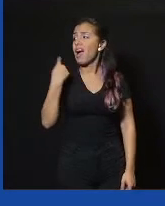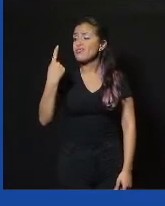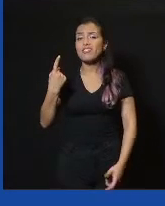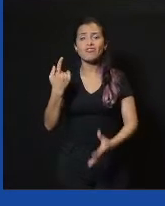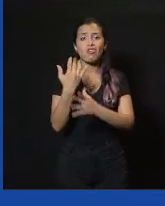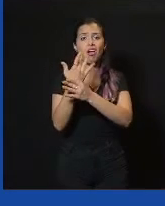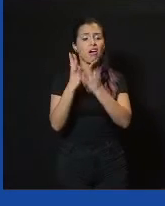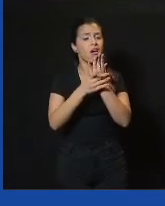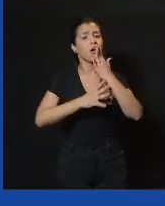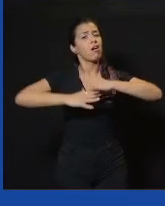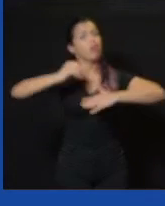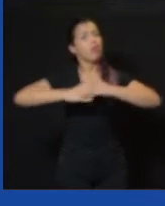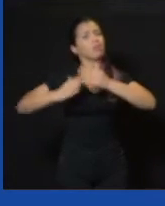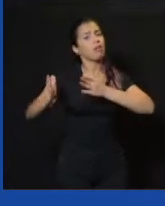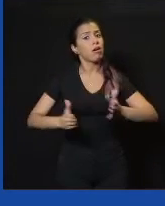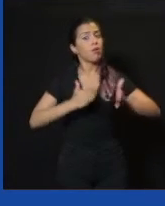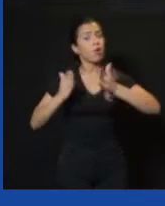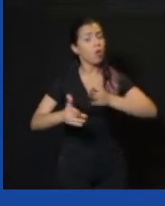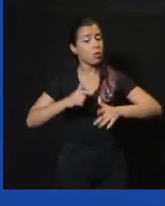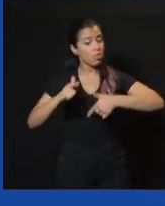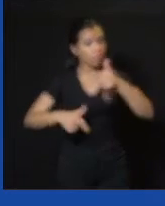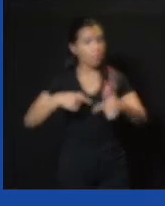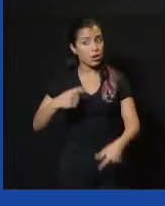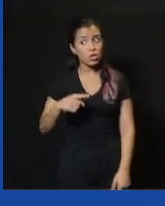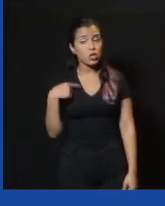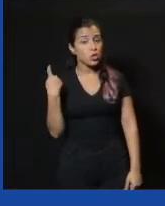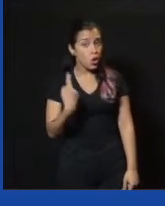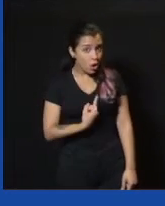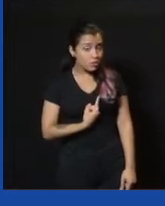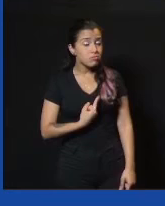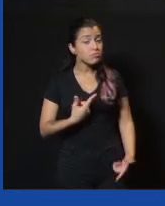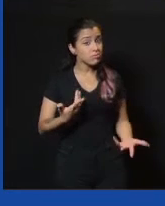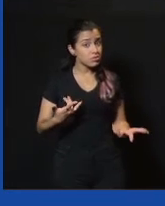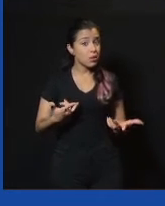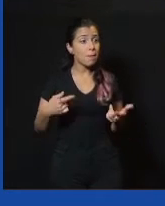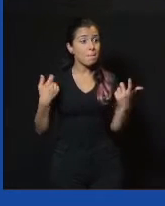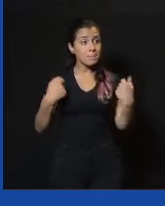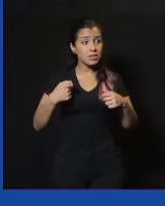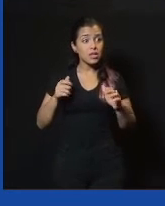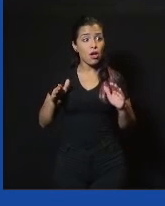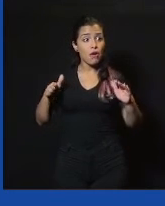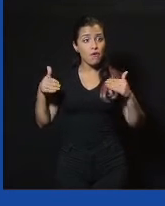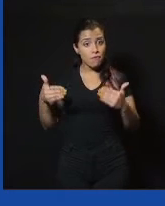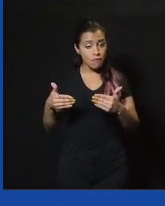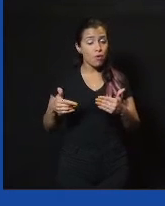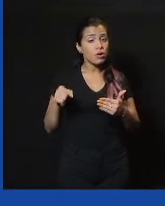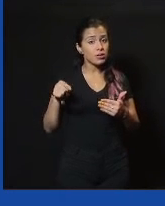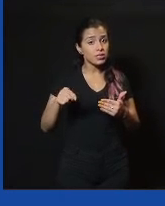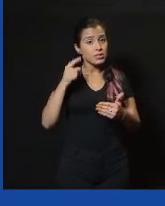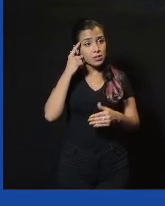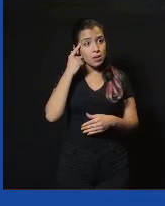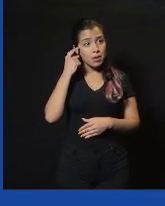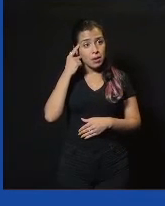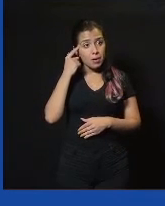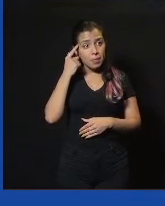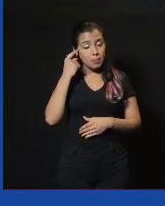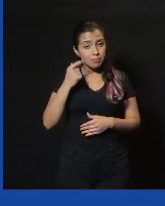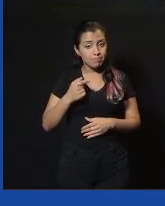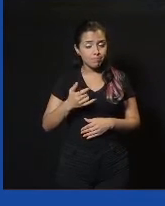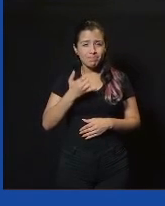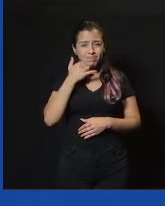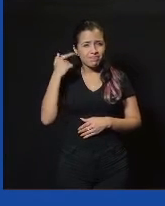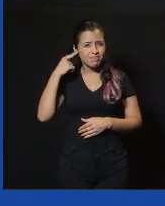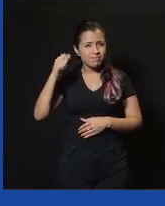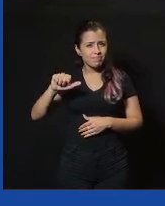ter espaço de poder, porque o poder não é coisa para a minoria, é coisa para a maioria. Então, acho que muda um pouco a premissa e a perspectiva. Óbvio que é uma coisa que nós estamos vendo